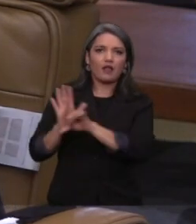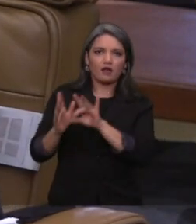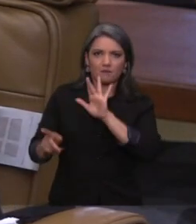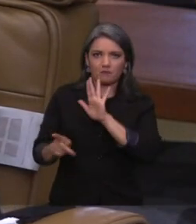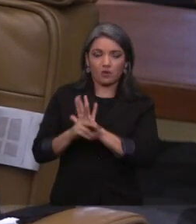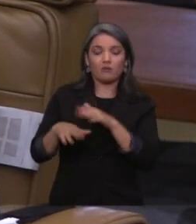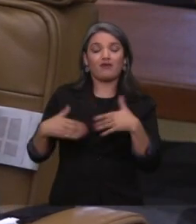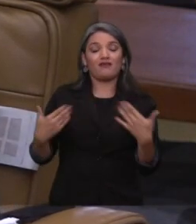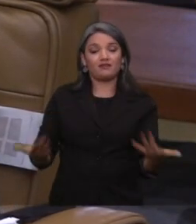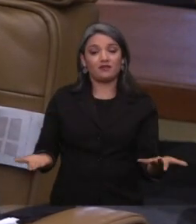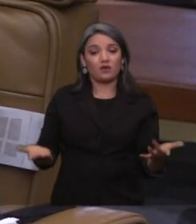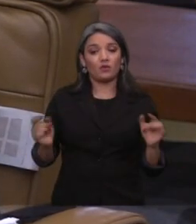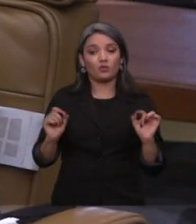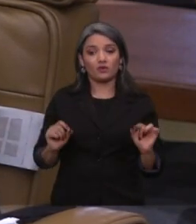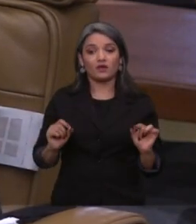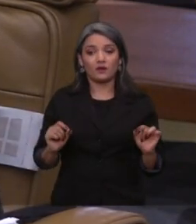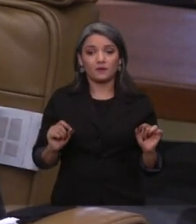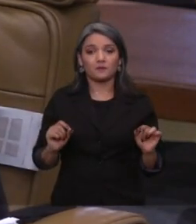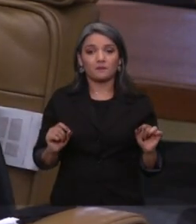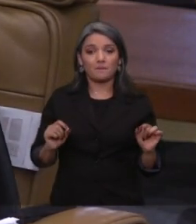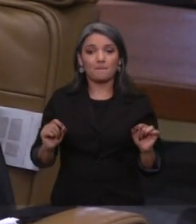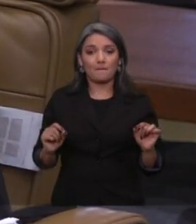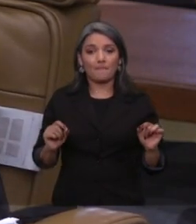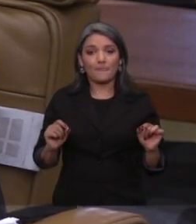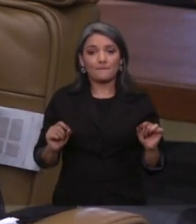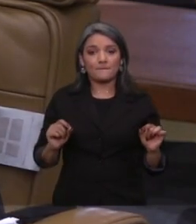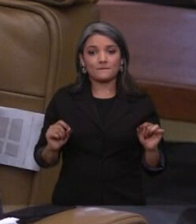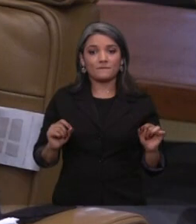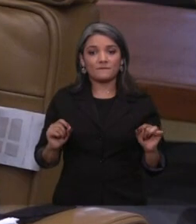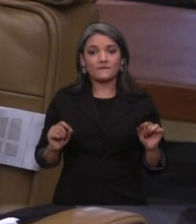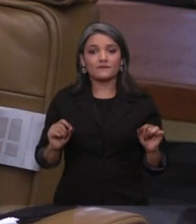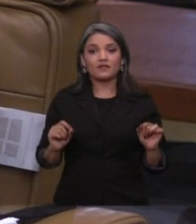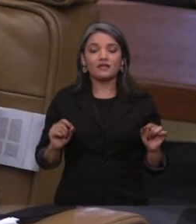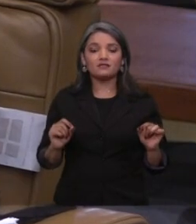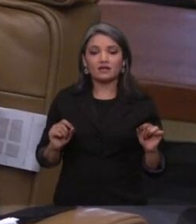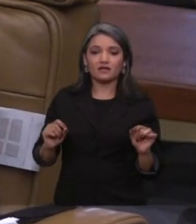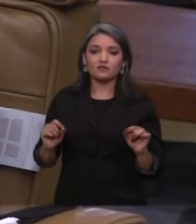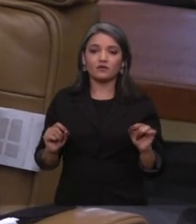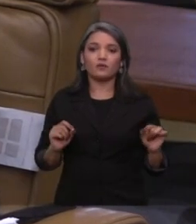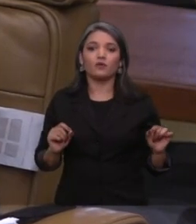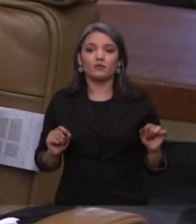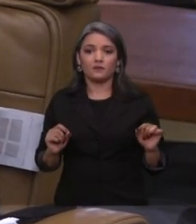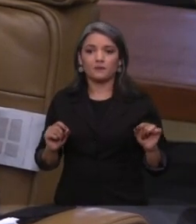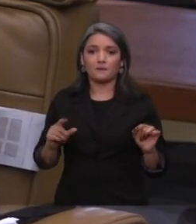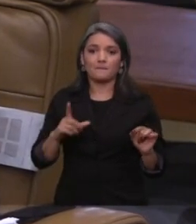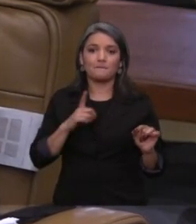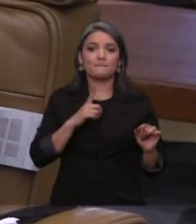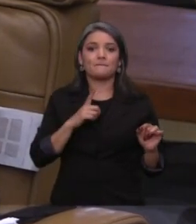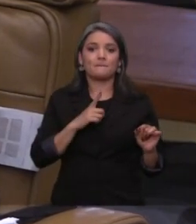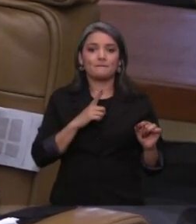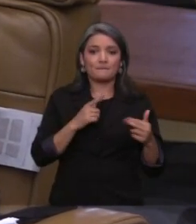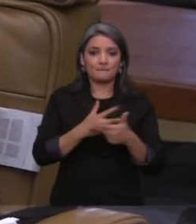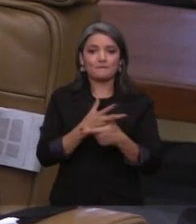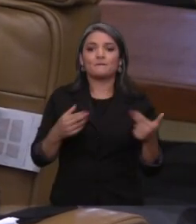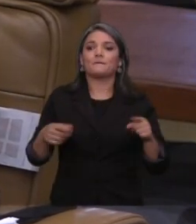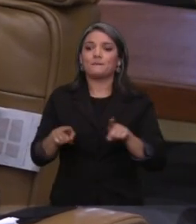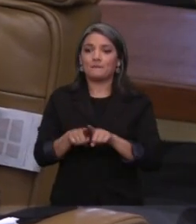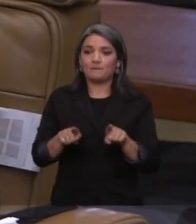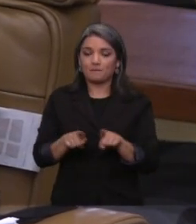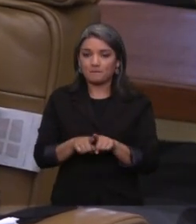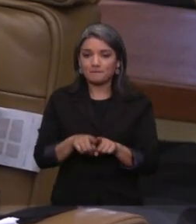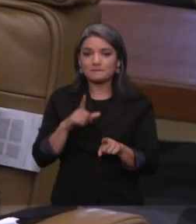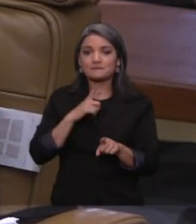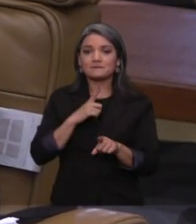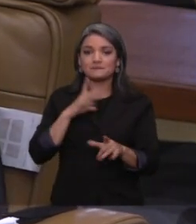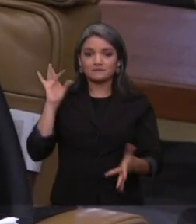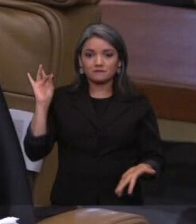E, portanto, nós estamos a tratar de uma ideia segundo a qual aqui há uma máxima efetividade